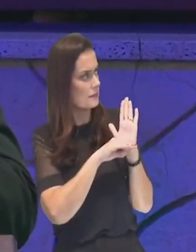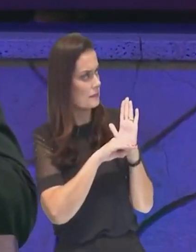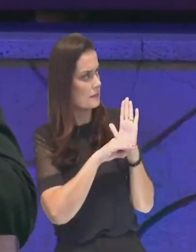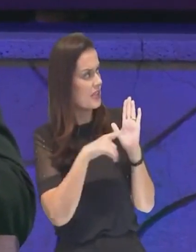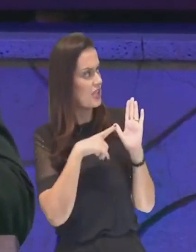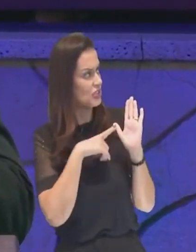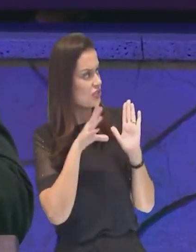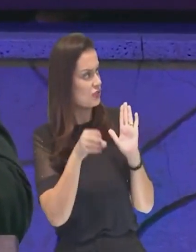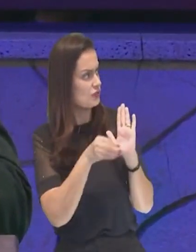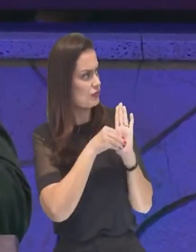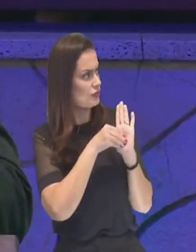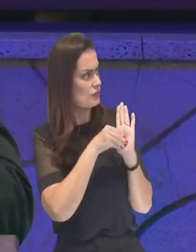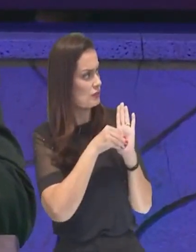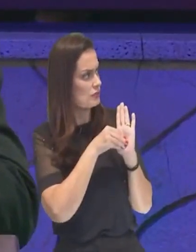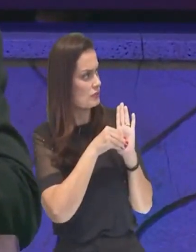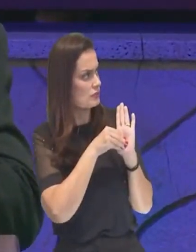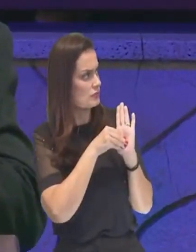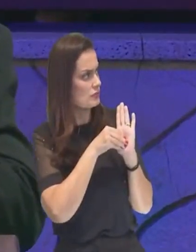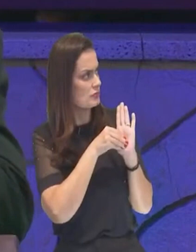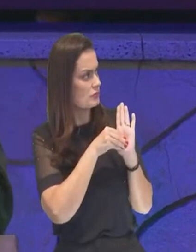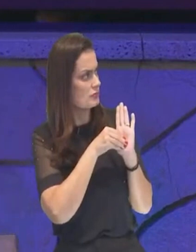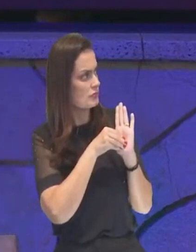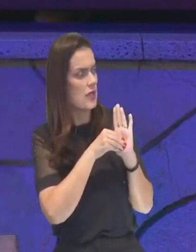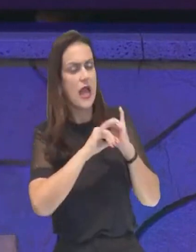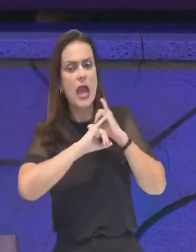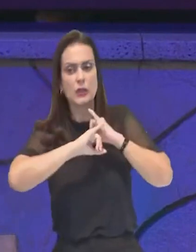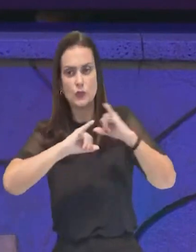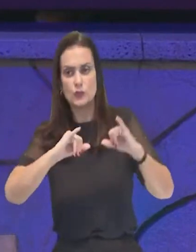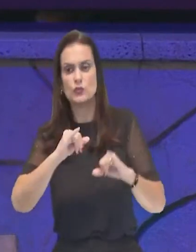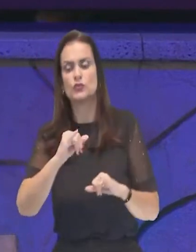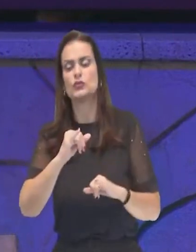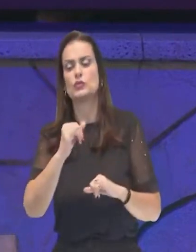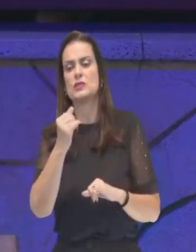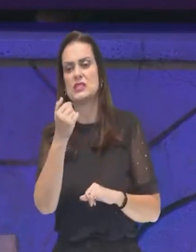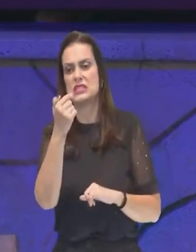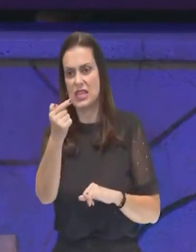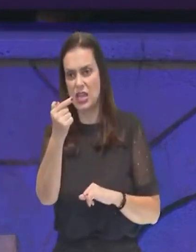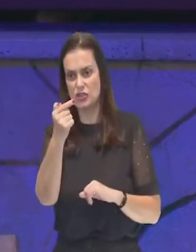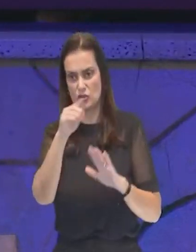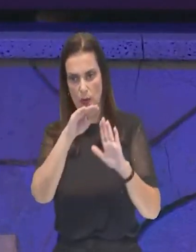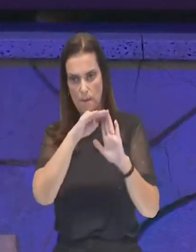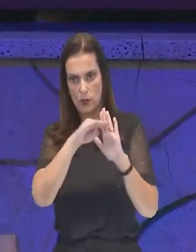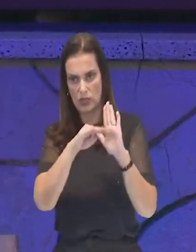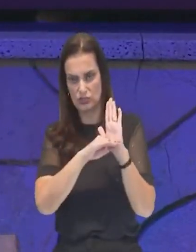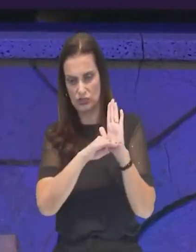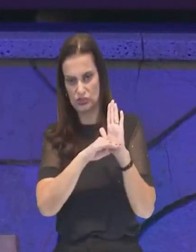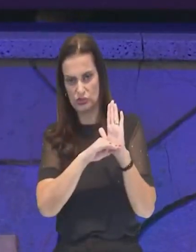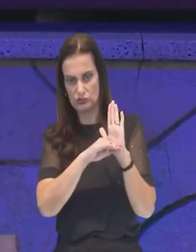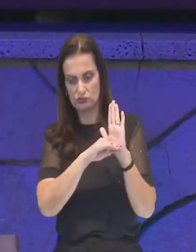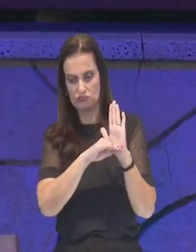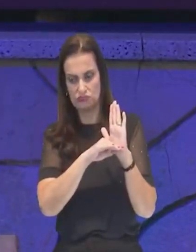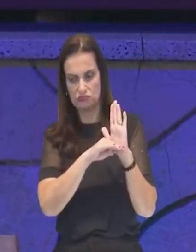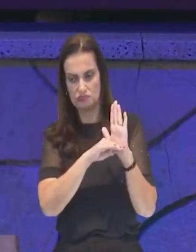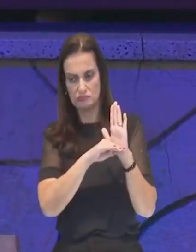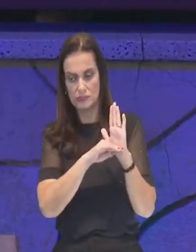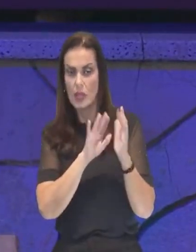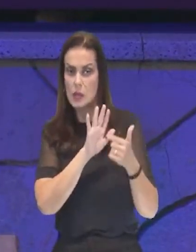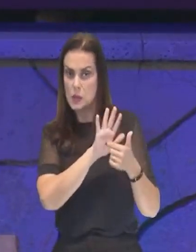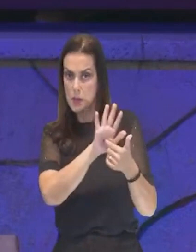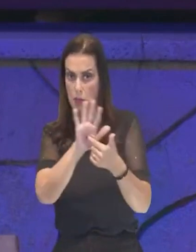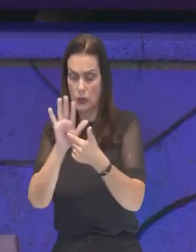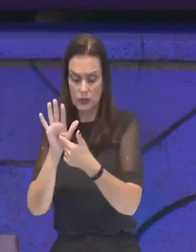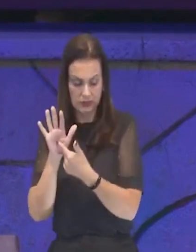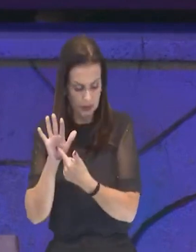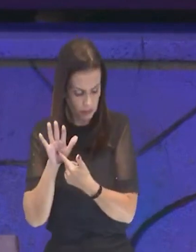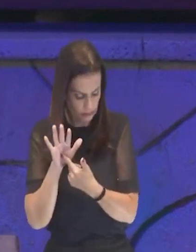Estava aqui na revista, está aqui. É o anúncio de número 7. Olha que interessante, estou pegando como ilustração, viu?